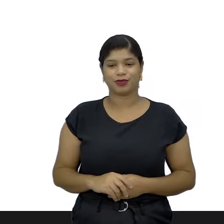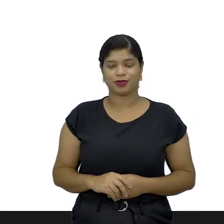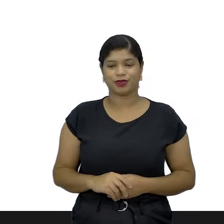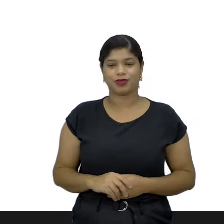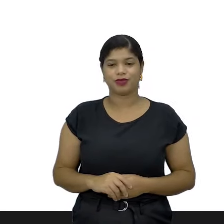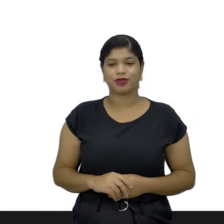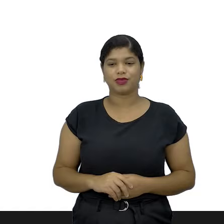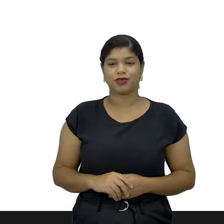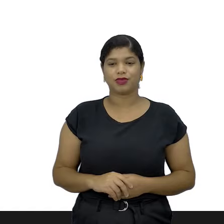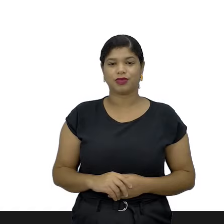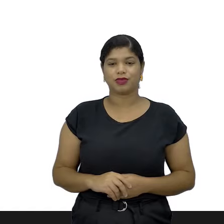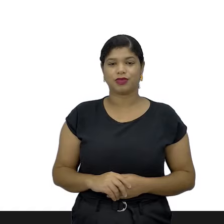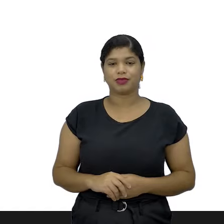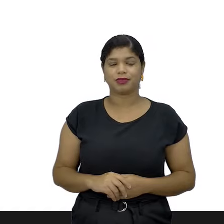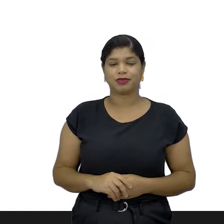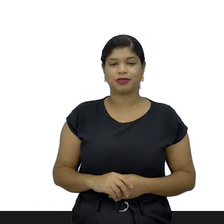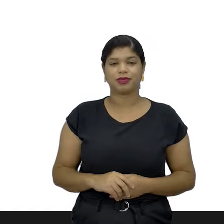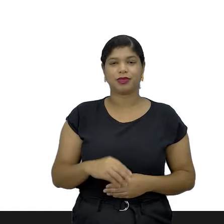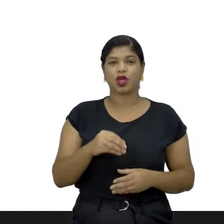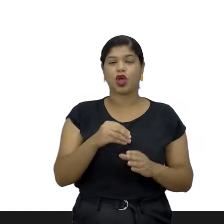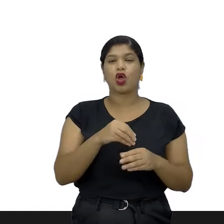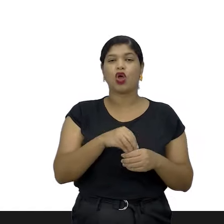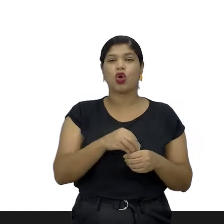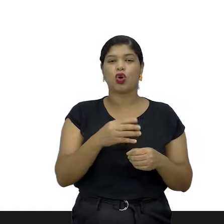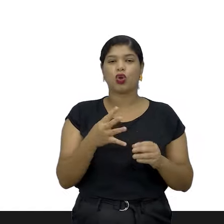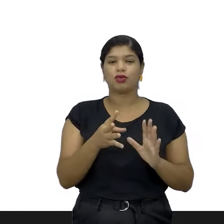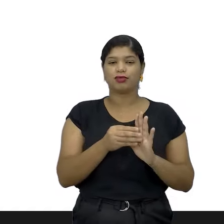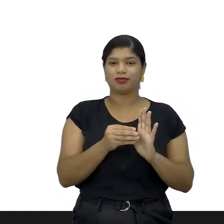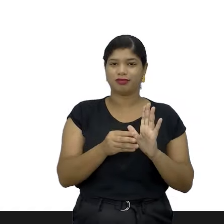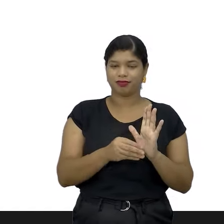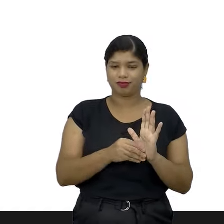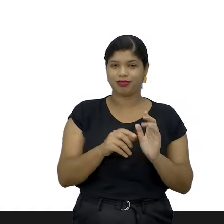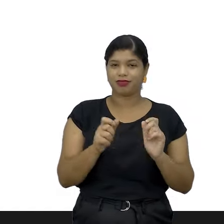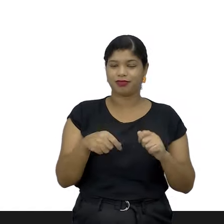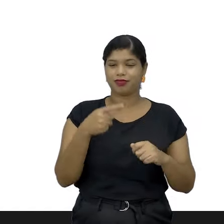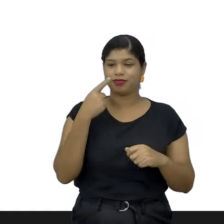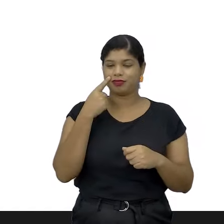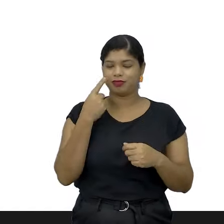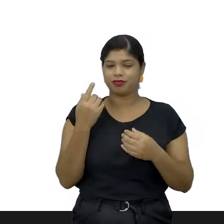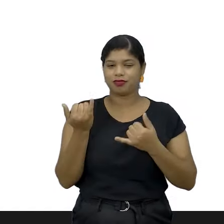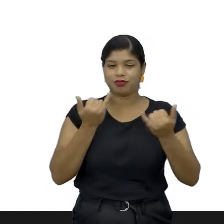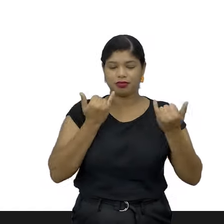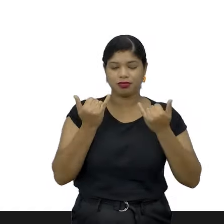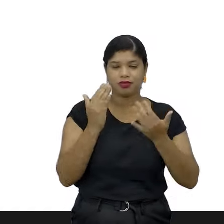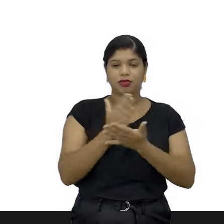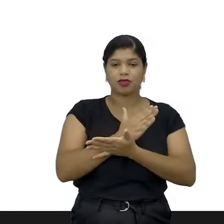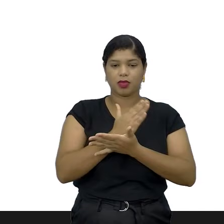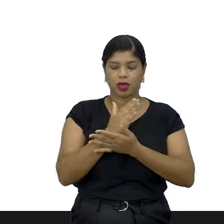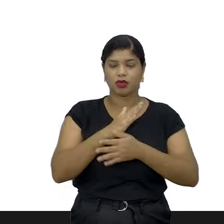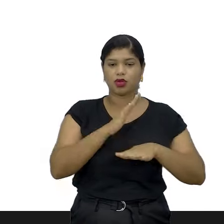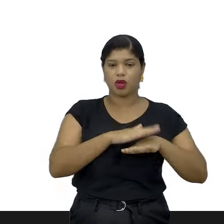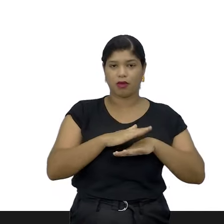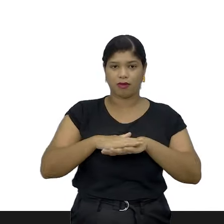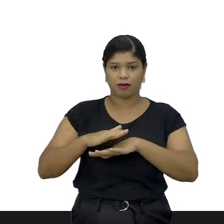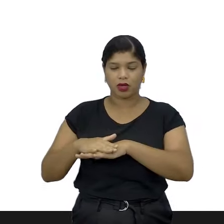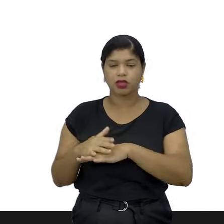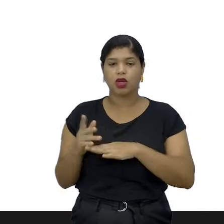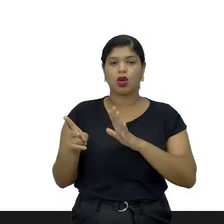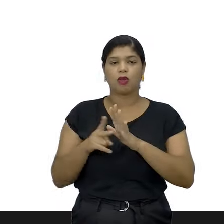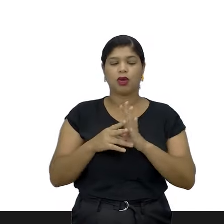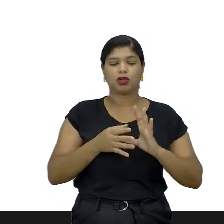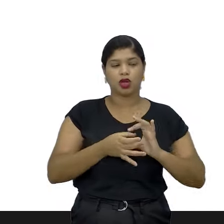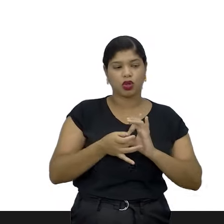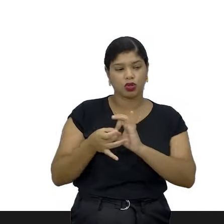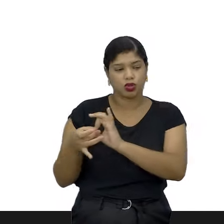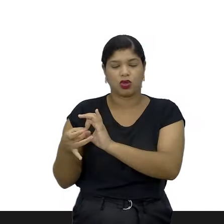de finalizar aí, né, eles vão retomar algumas sistematizações que foram feitas ao longo da sequência,